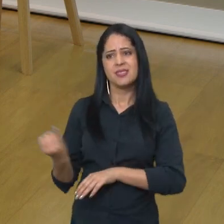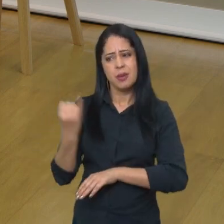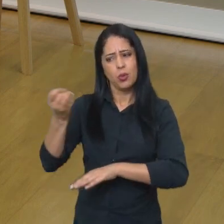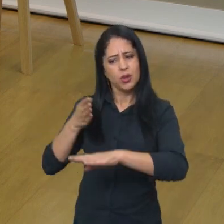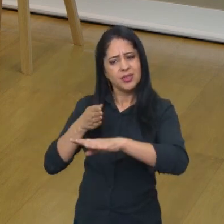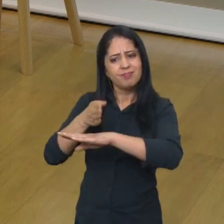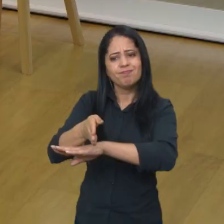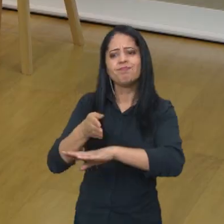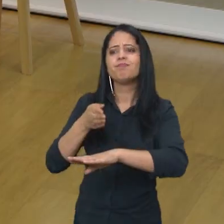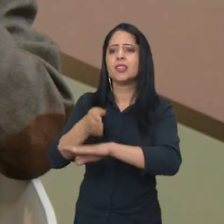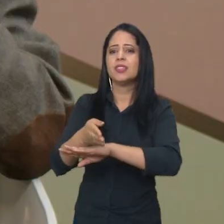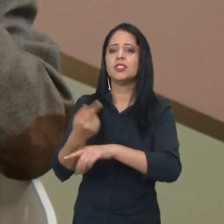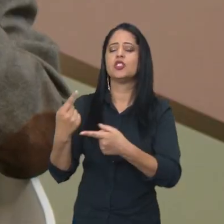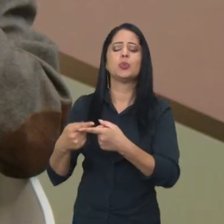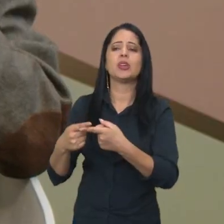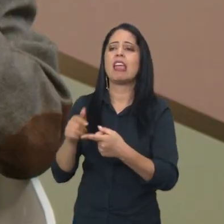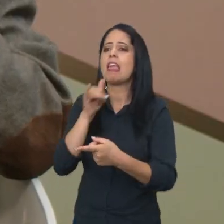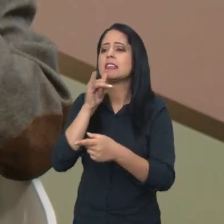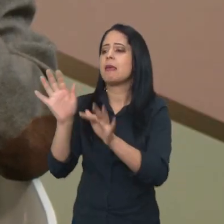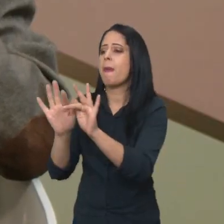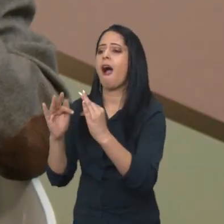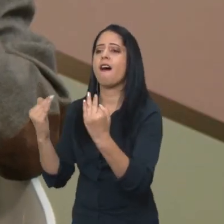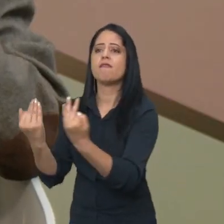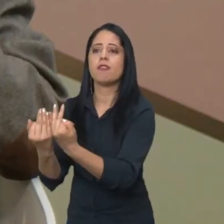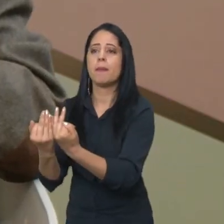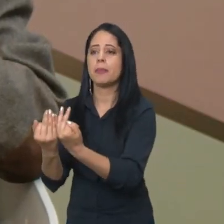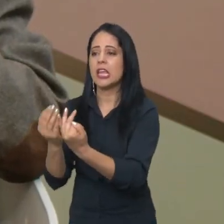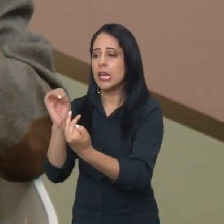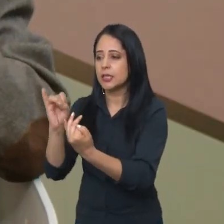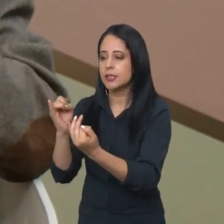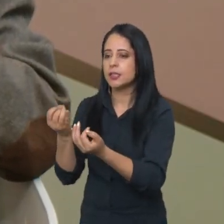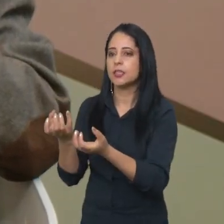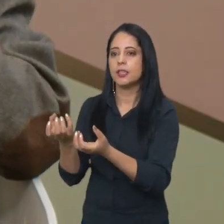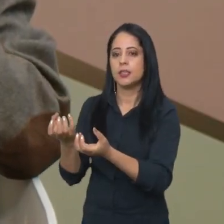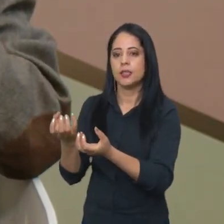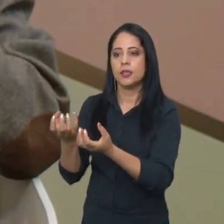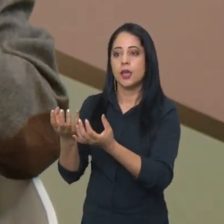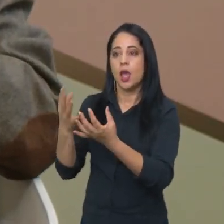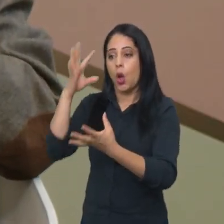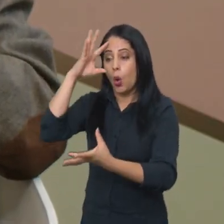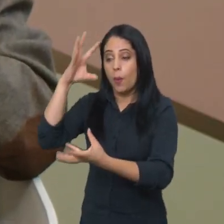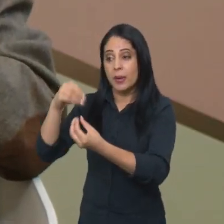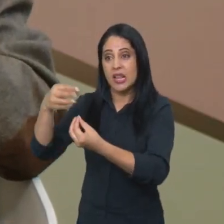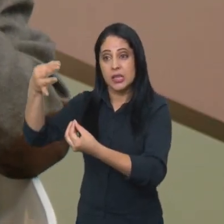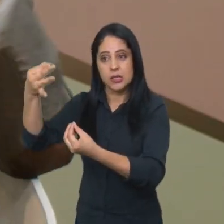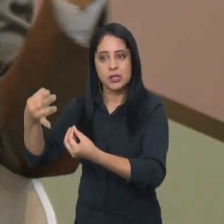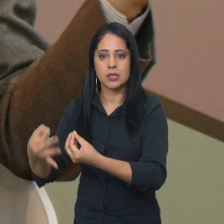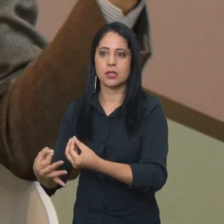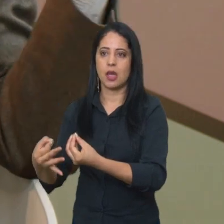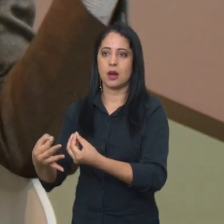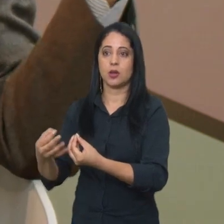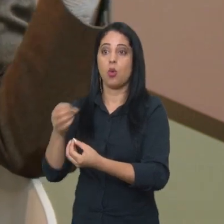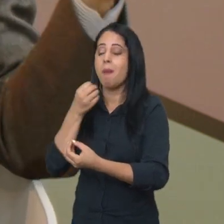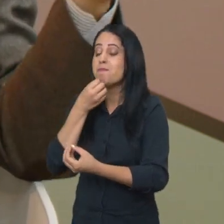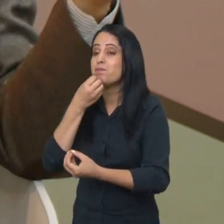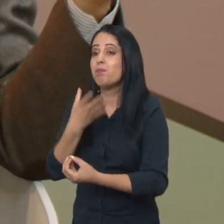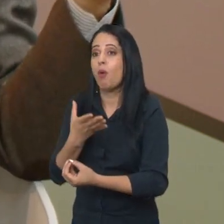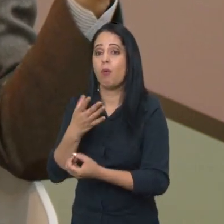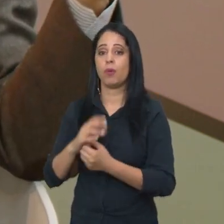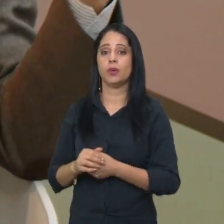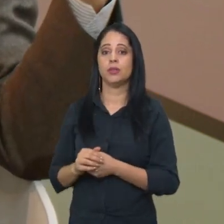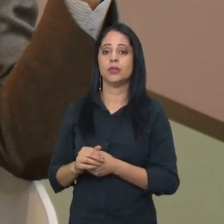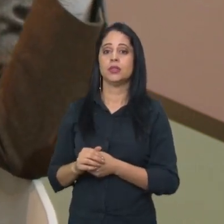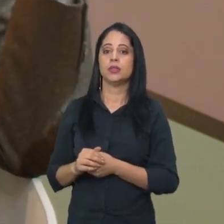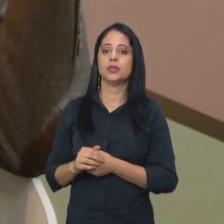participar porque um familiar bem orientado faz toda a diferença. Eu falei agora há pouco do